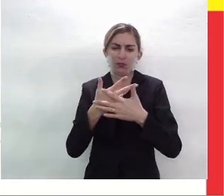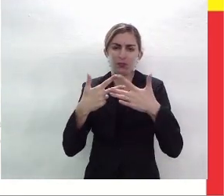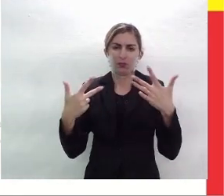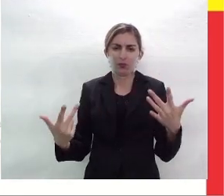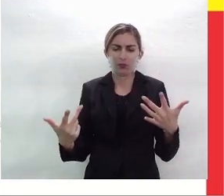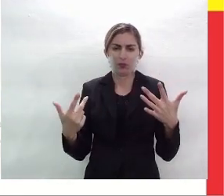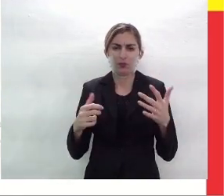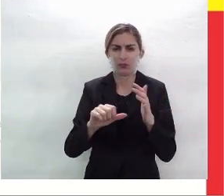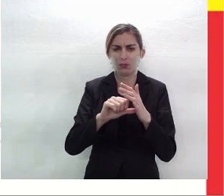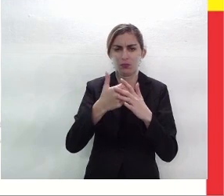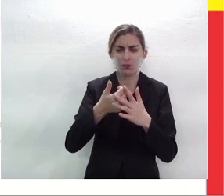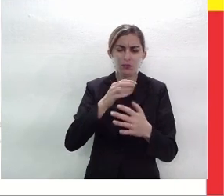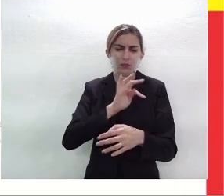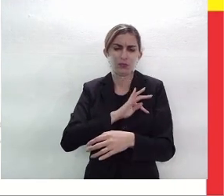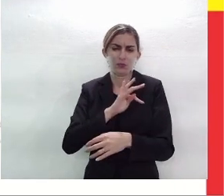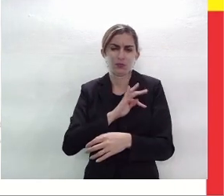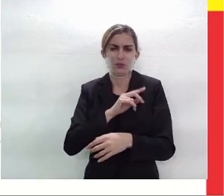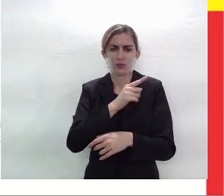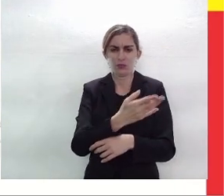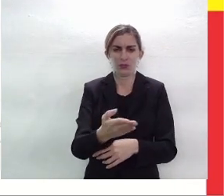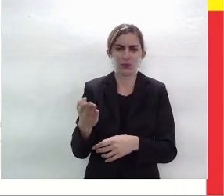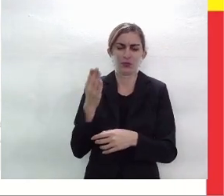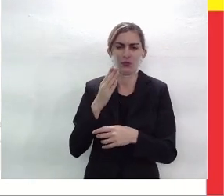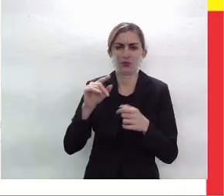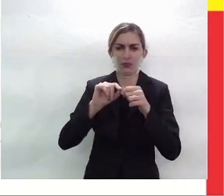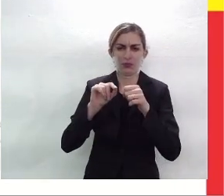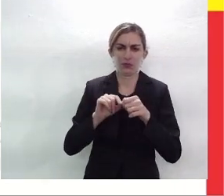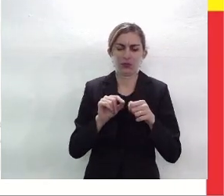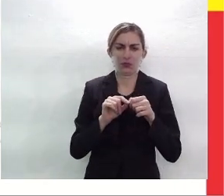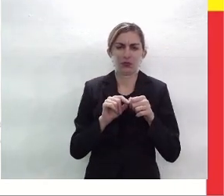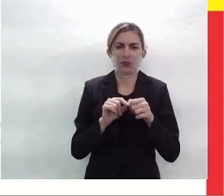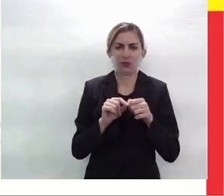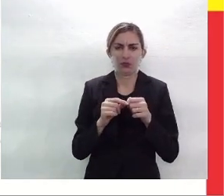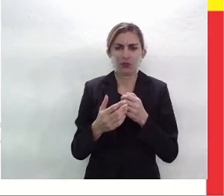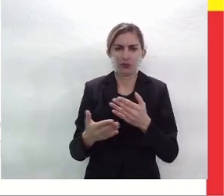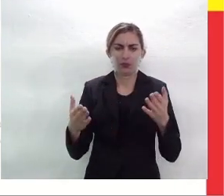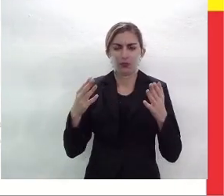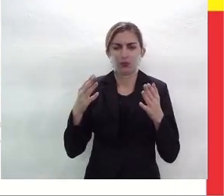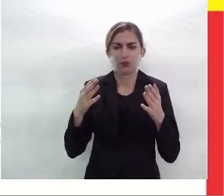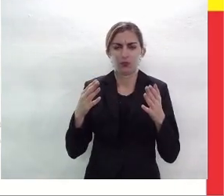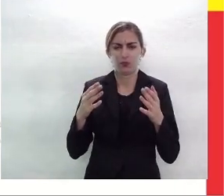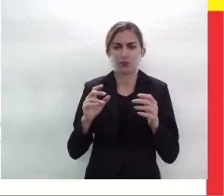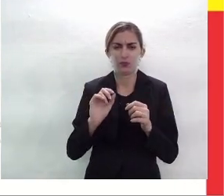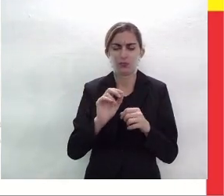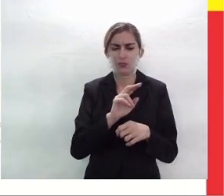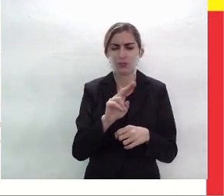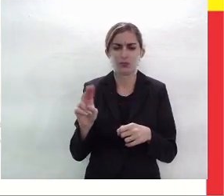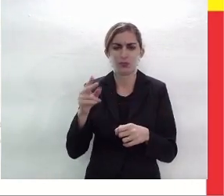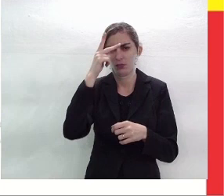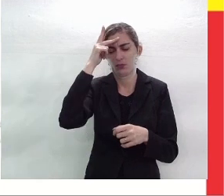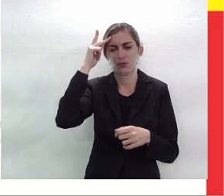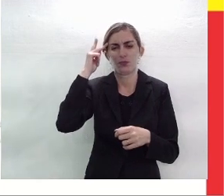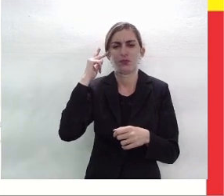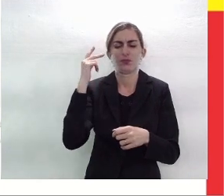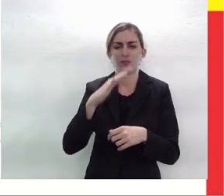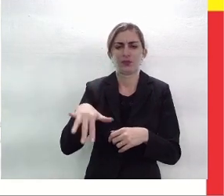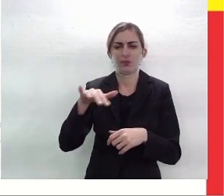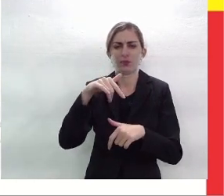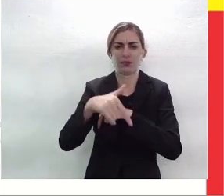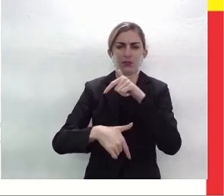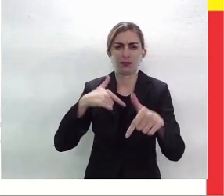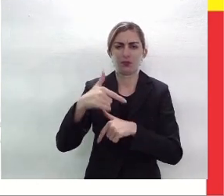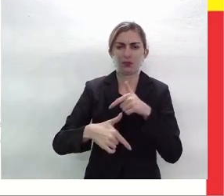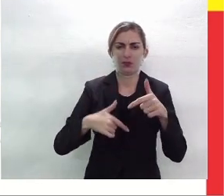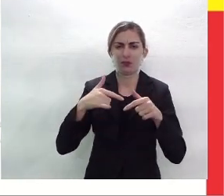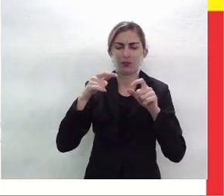coisa. Os primeiros relatos das técnicas foram feitas por espeólogos, que são justamente aquelas pessoas que